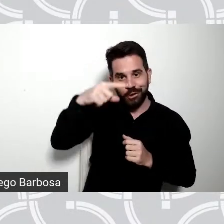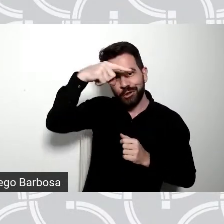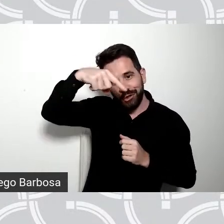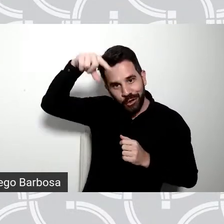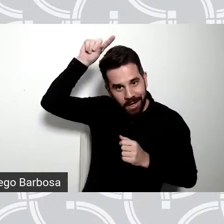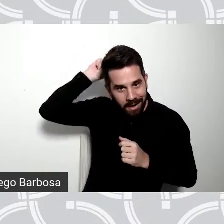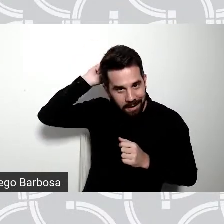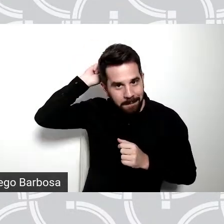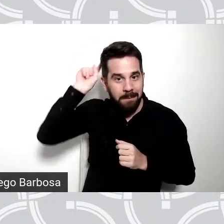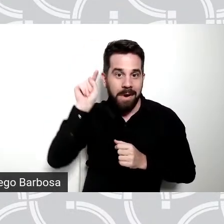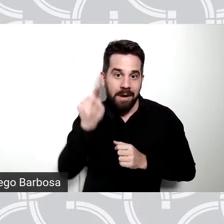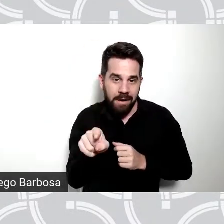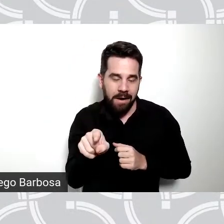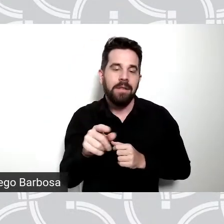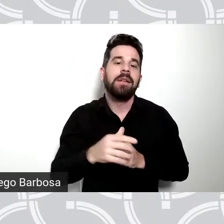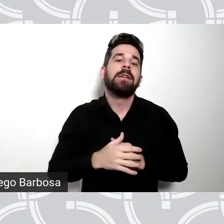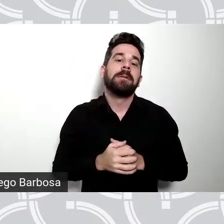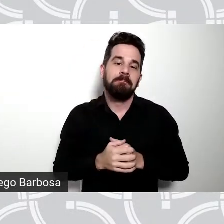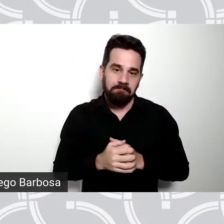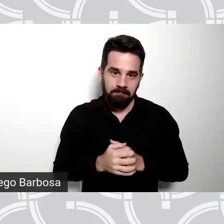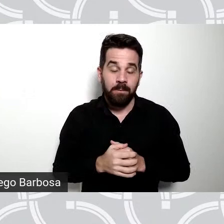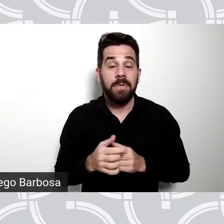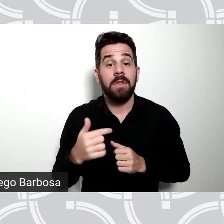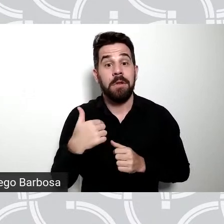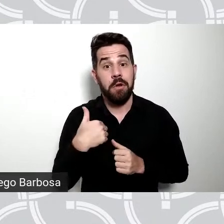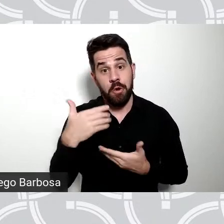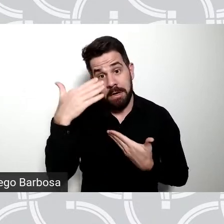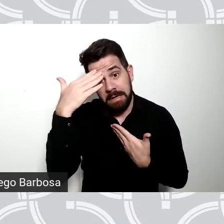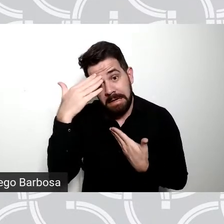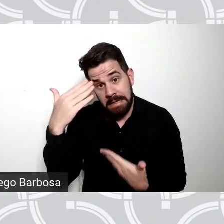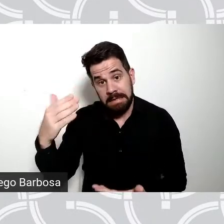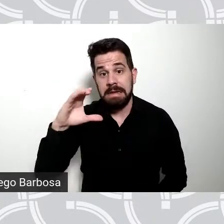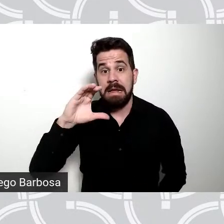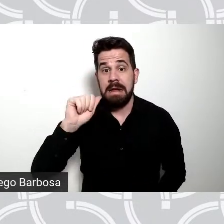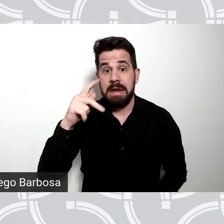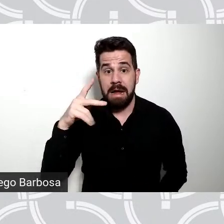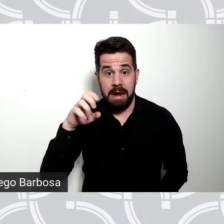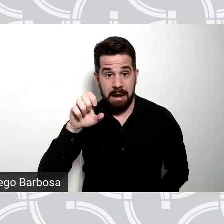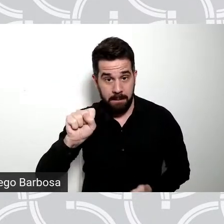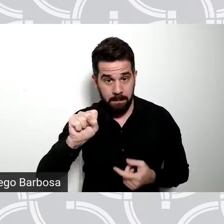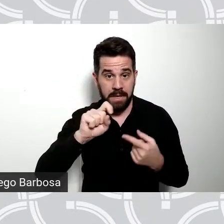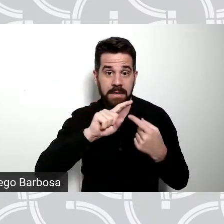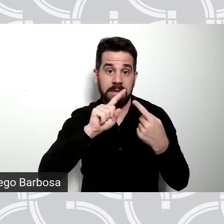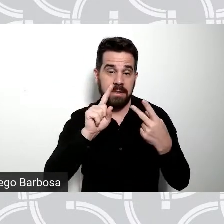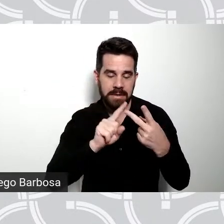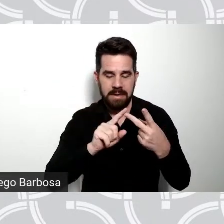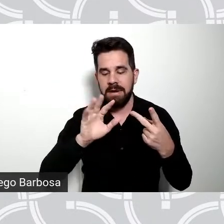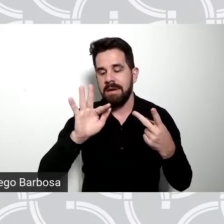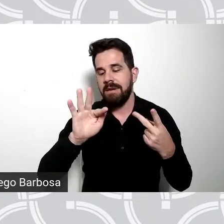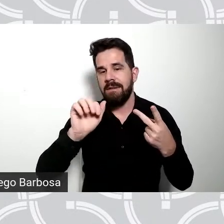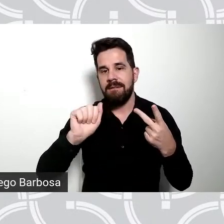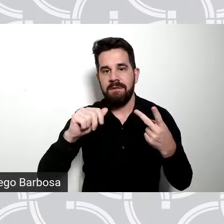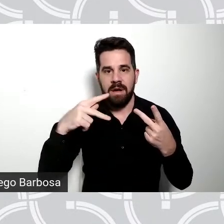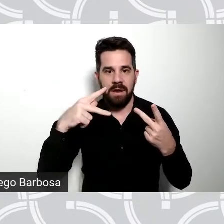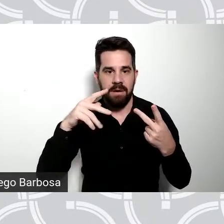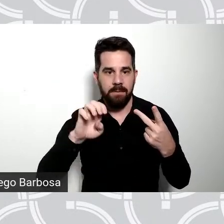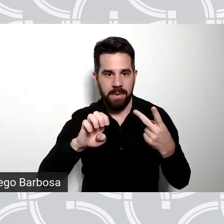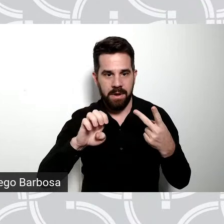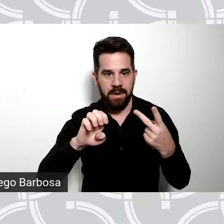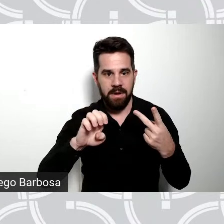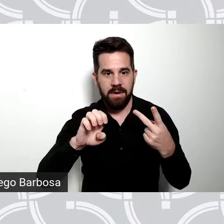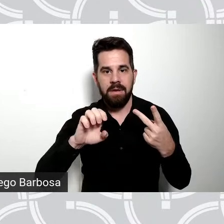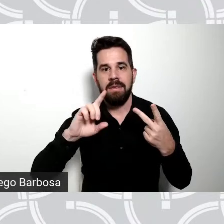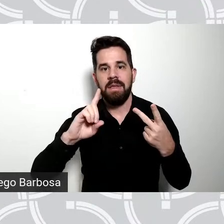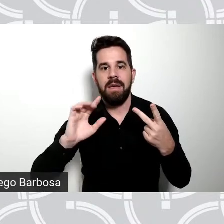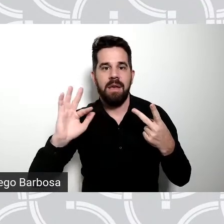Germana, eu gostaria de agradecer à CAPES e à FAPDF pelo apoio e financiamento a esse evento e